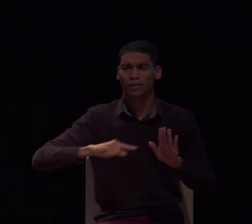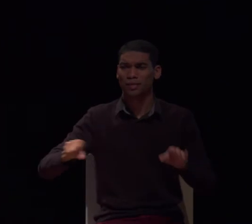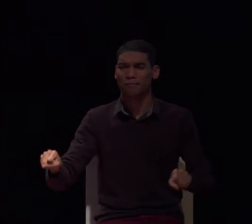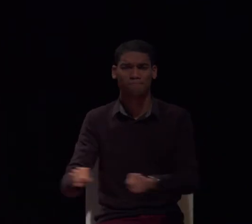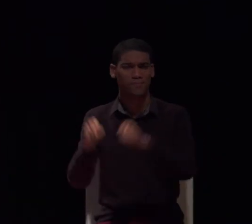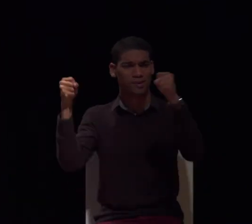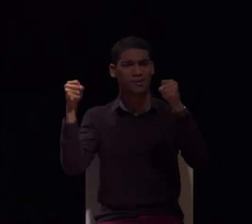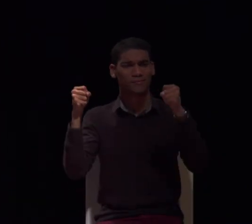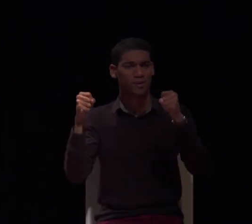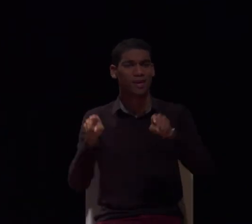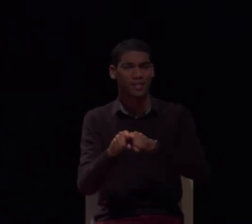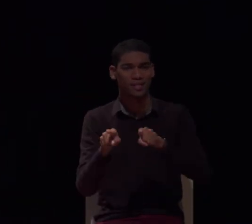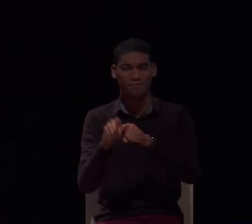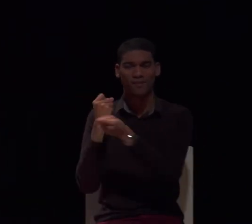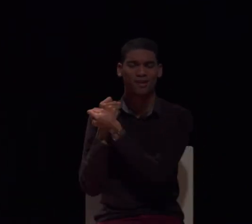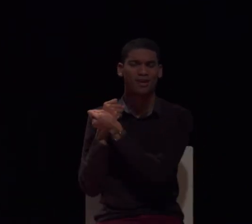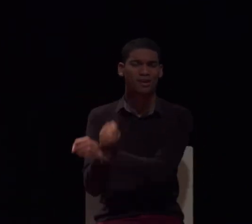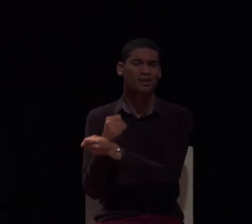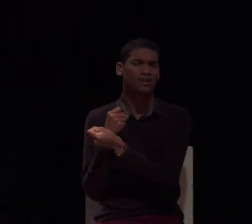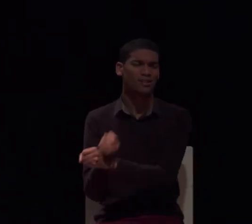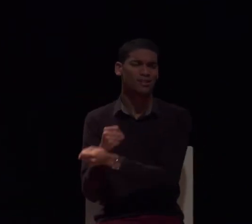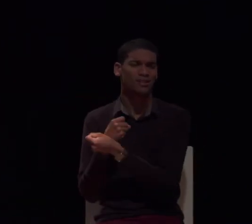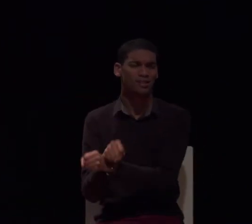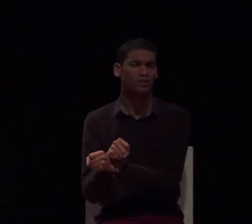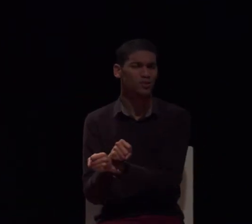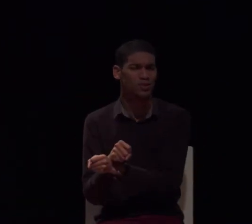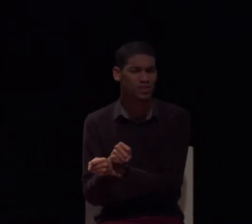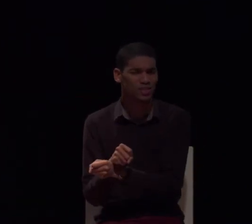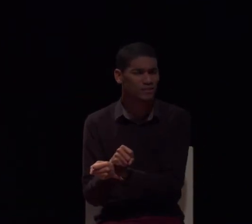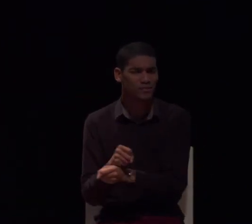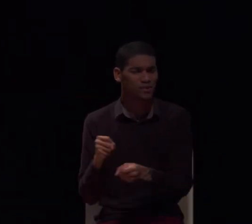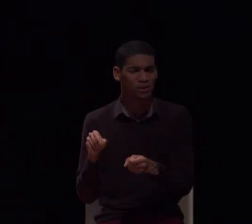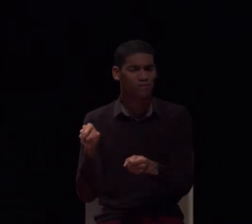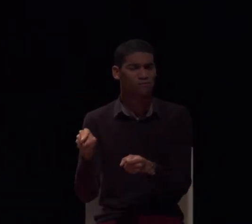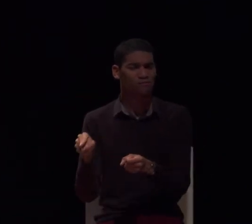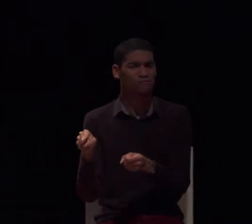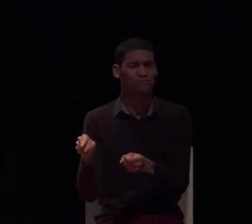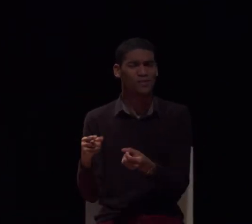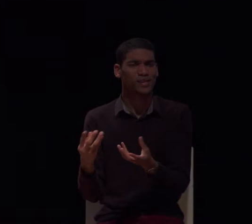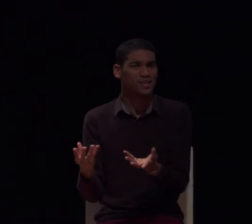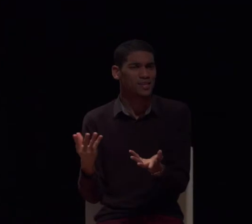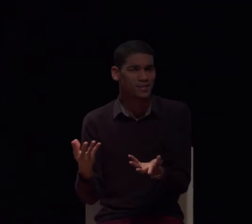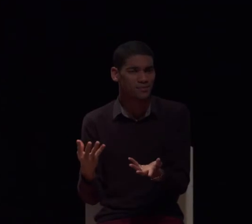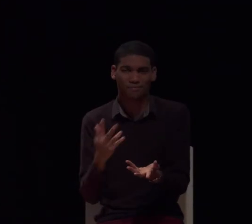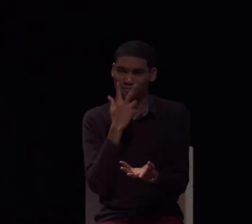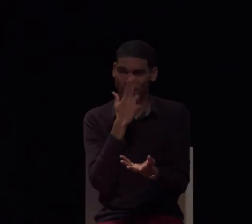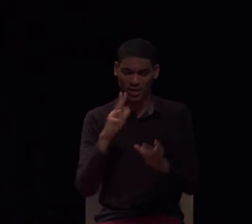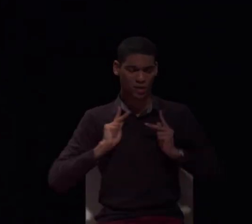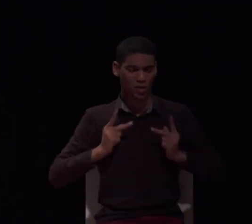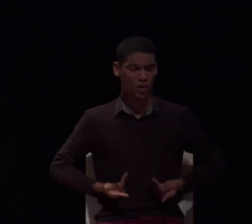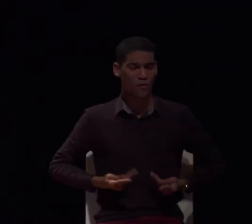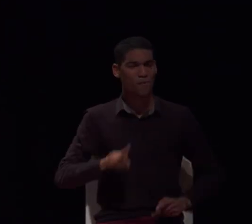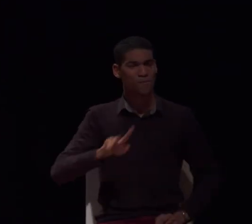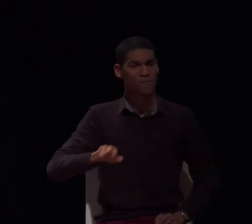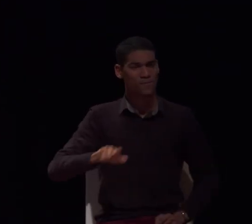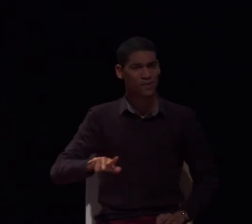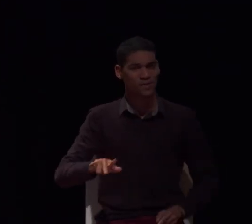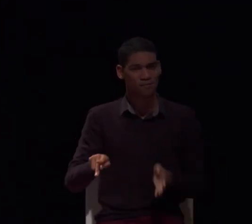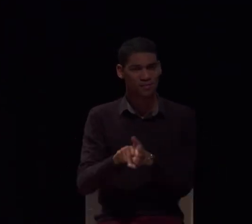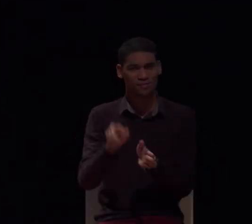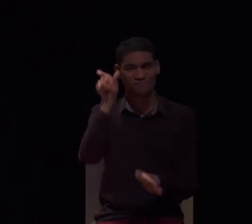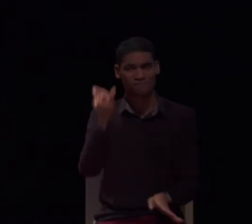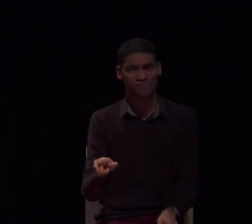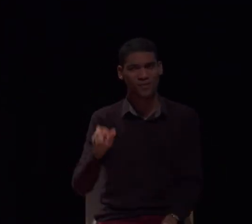da da escravidão como um lugar de dede desumanização do negro